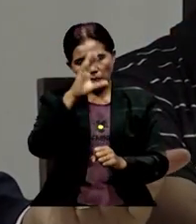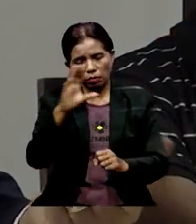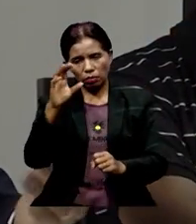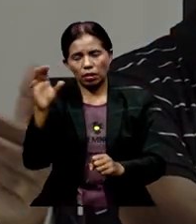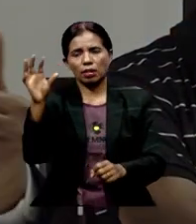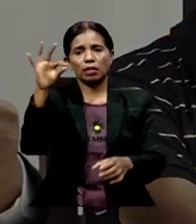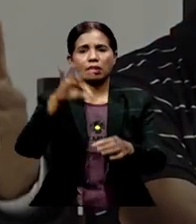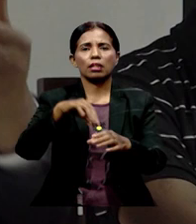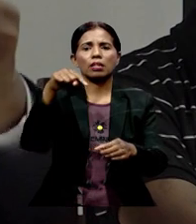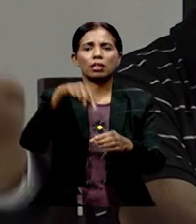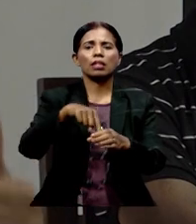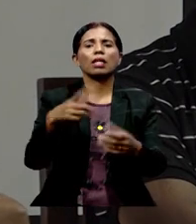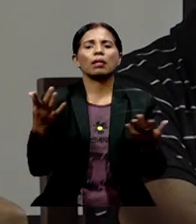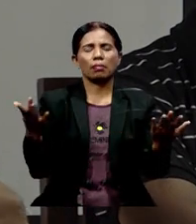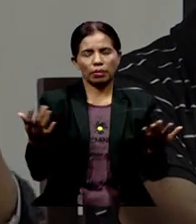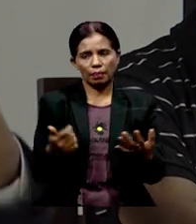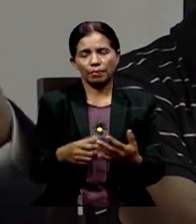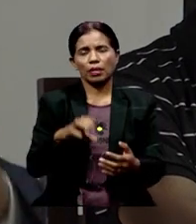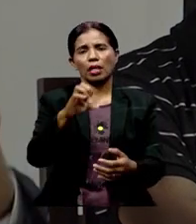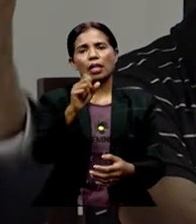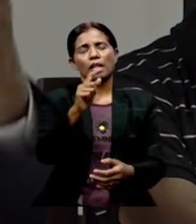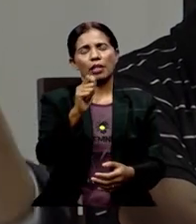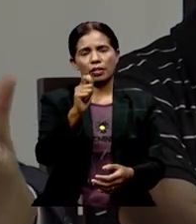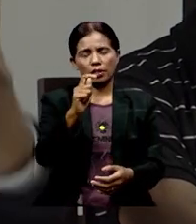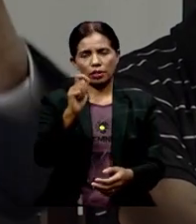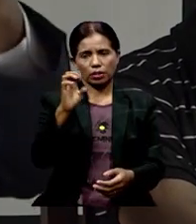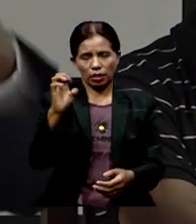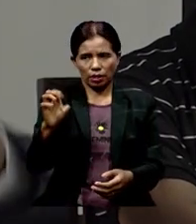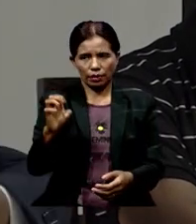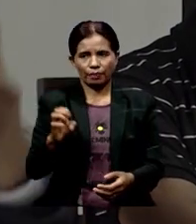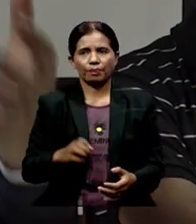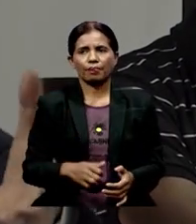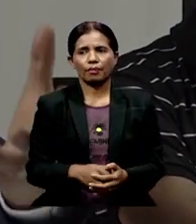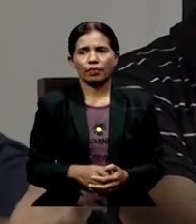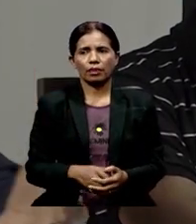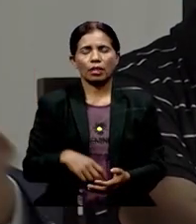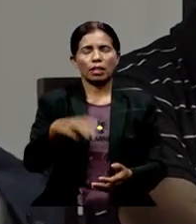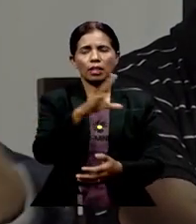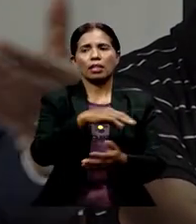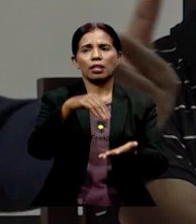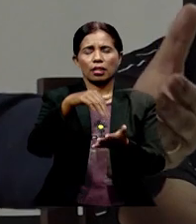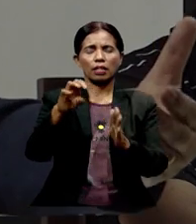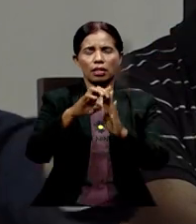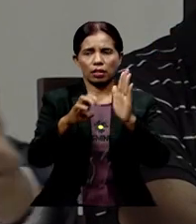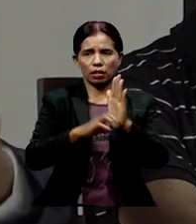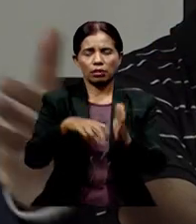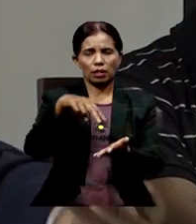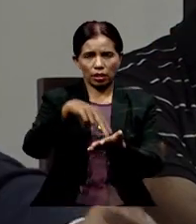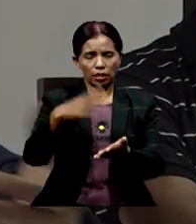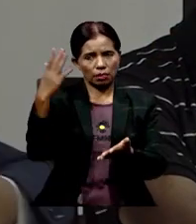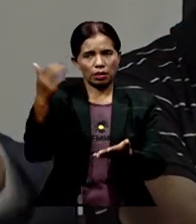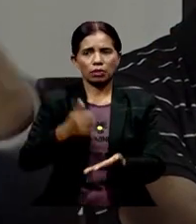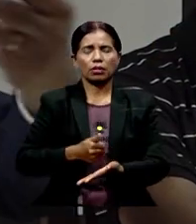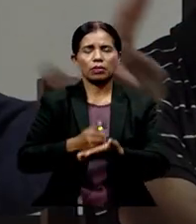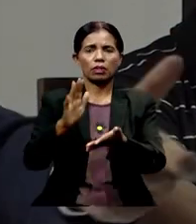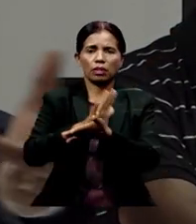nele. Então, estado entidade nele que Estado hari ini banyak nih, atau fasilitas bosan nih, boletin